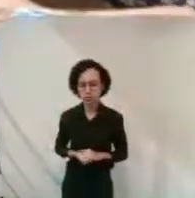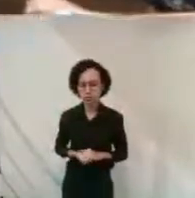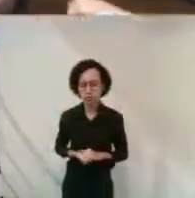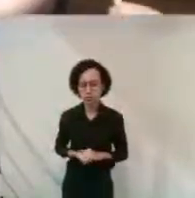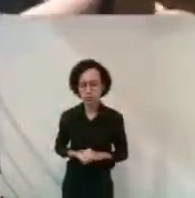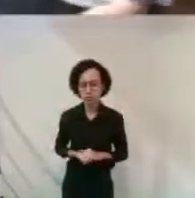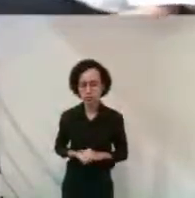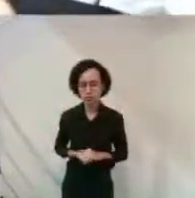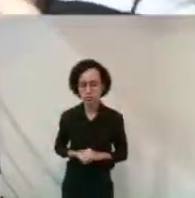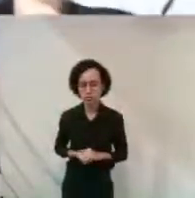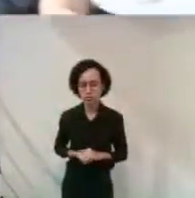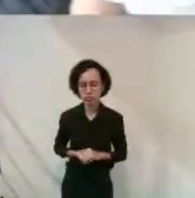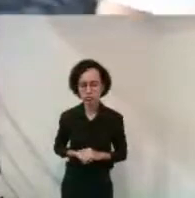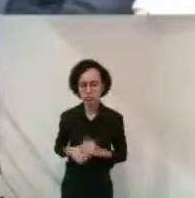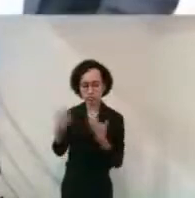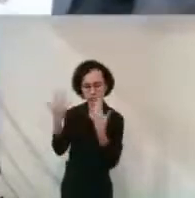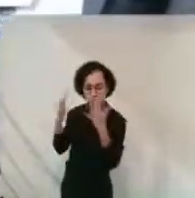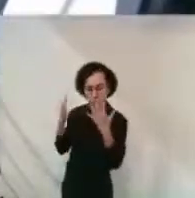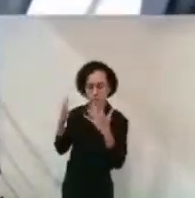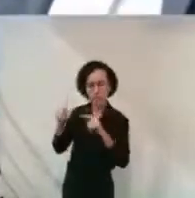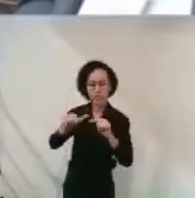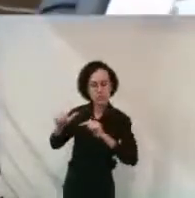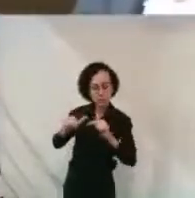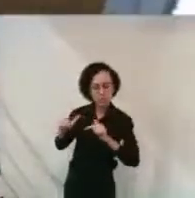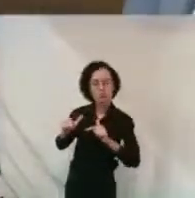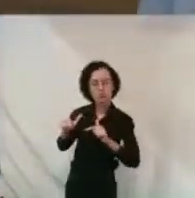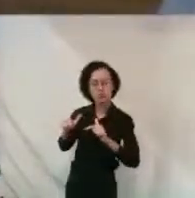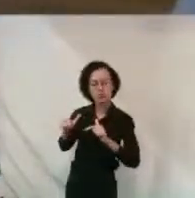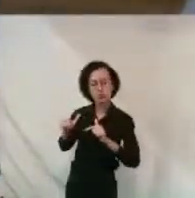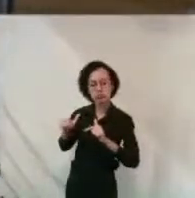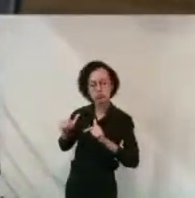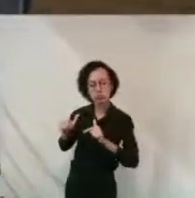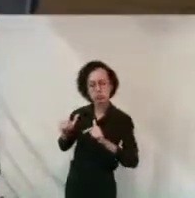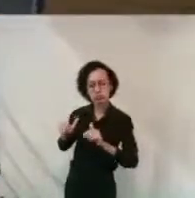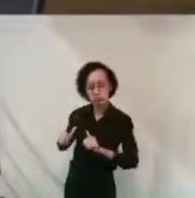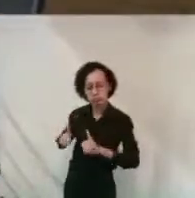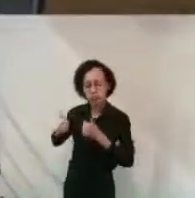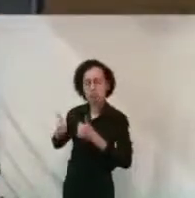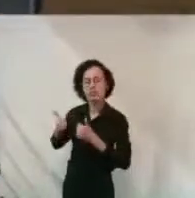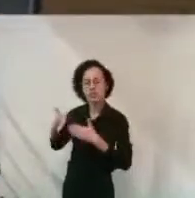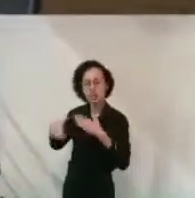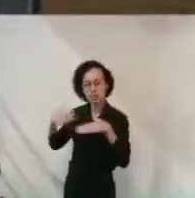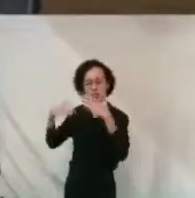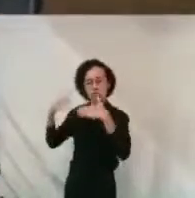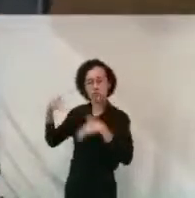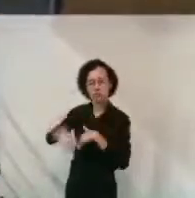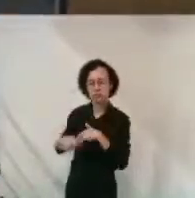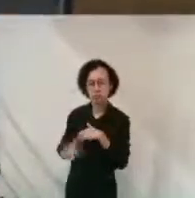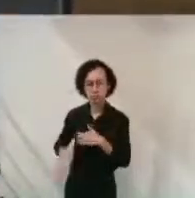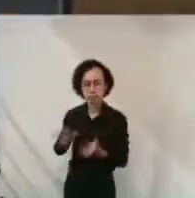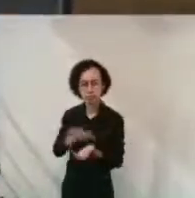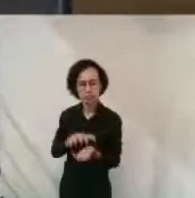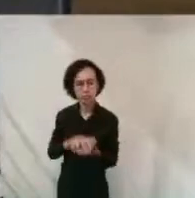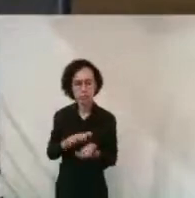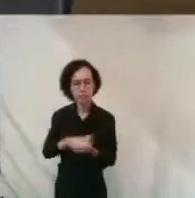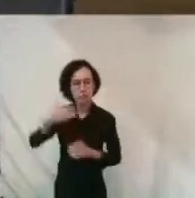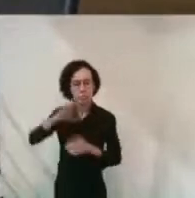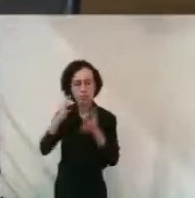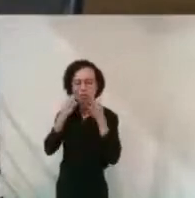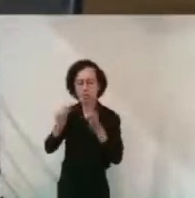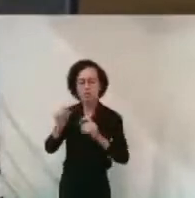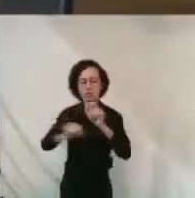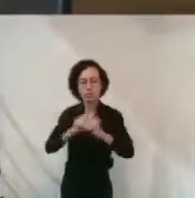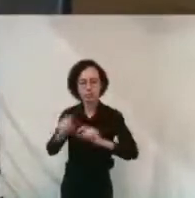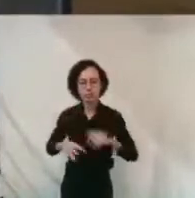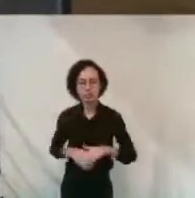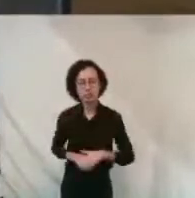Doutora Cristiane, parabéns pelo trabalho resolutivo, qualitativo que você vem desenvolvendo aqui. E o que mais chama a atenção,